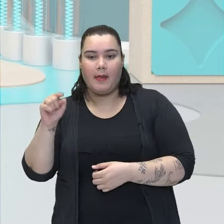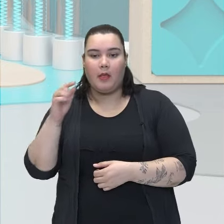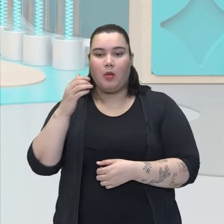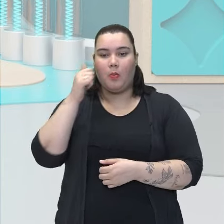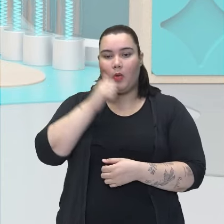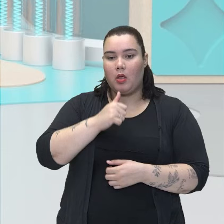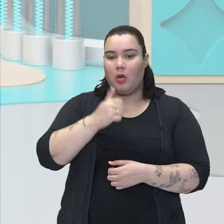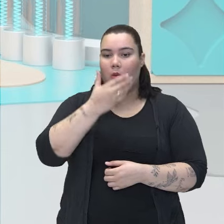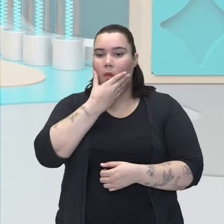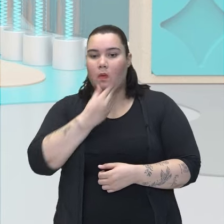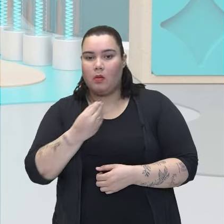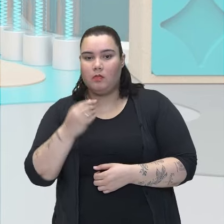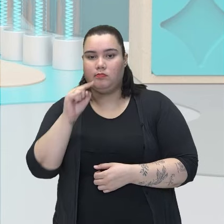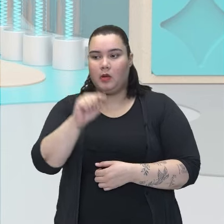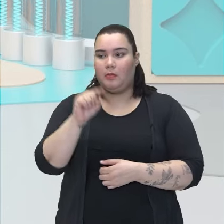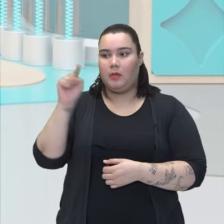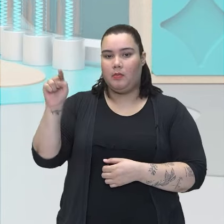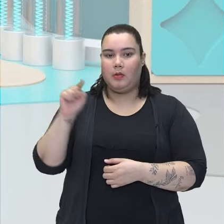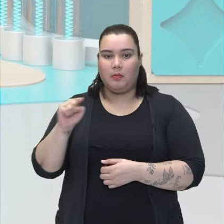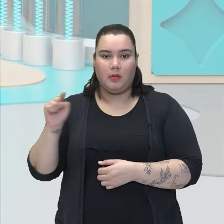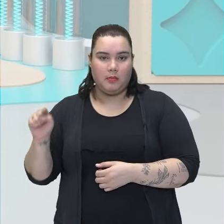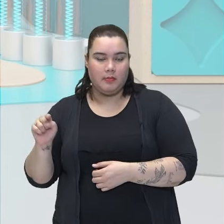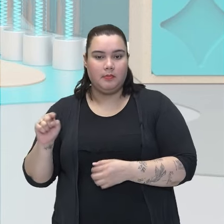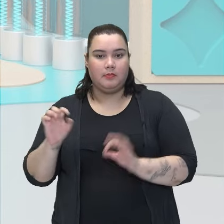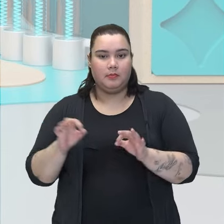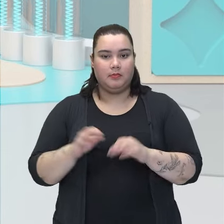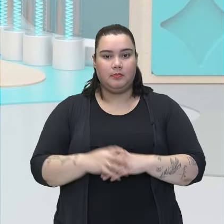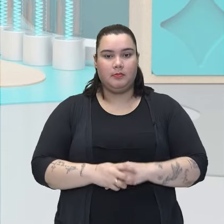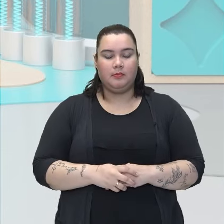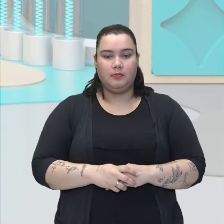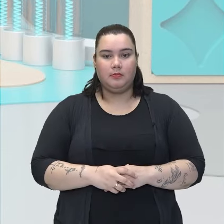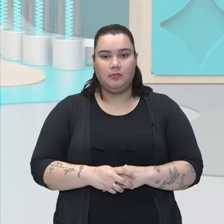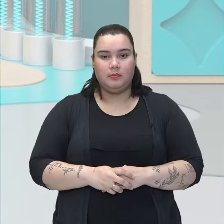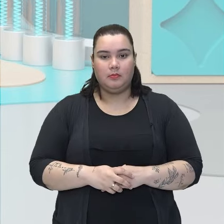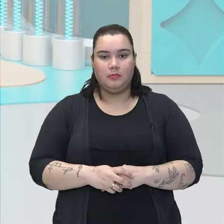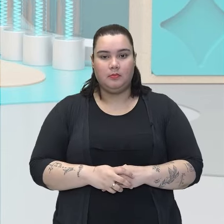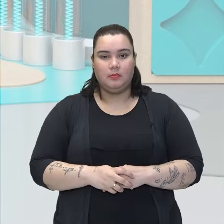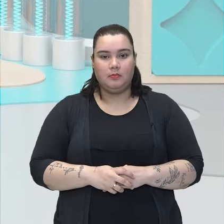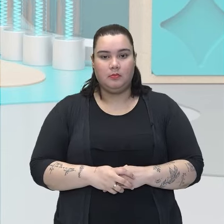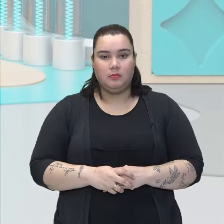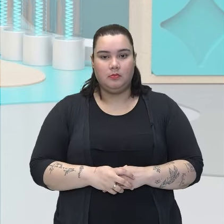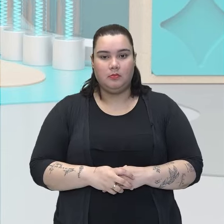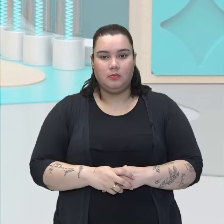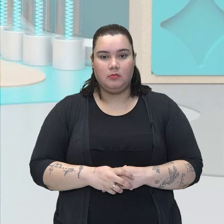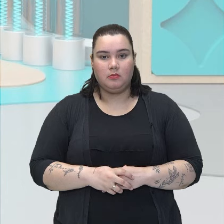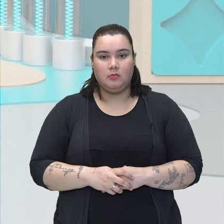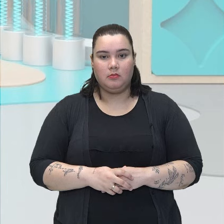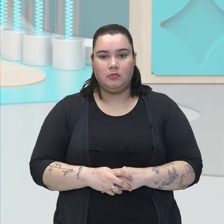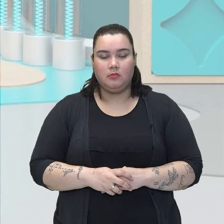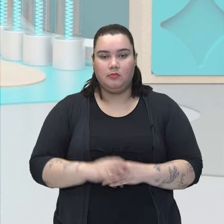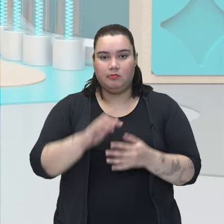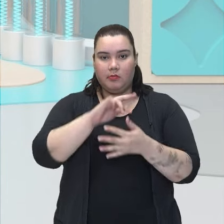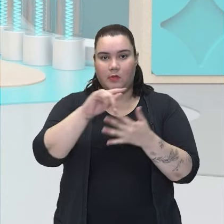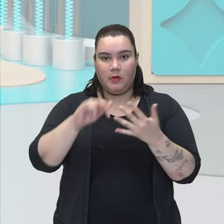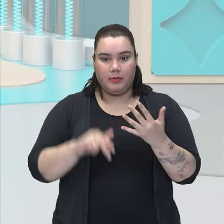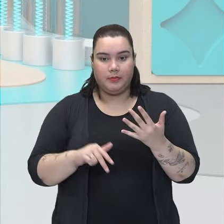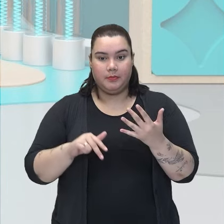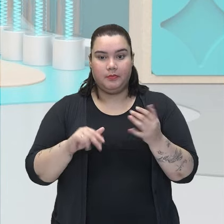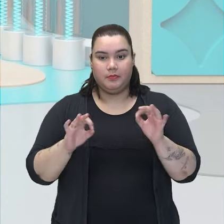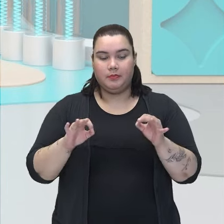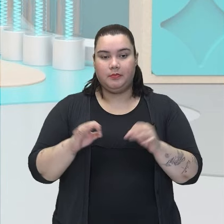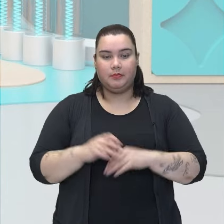Maria, João, the dog, the cat, it, she, he, him, her, ok? Todos esses sujeitos,